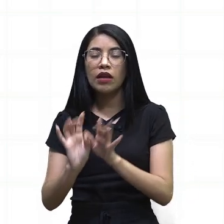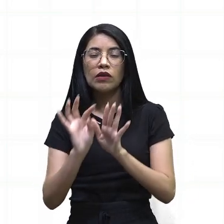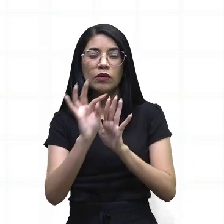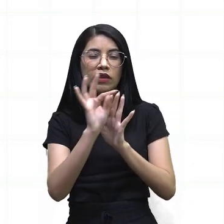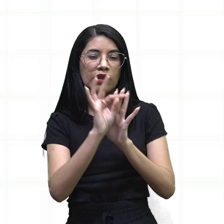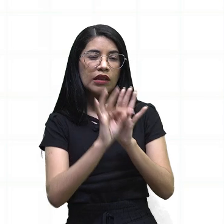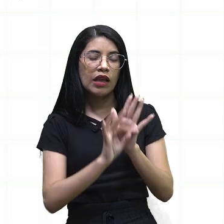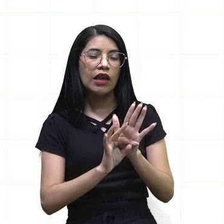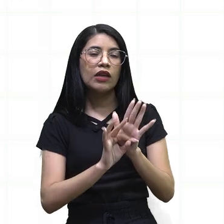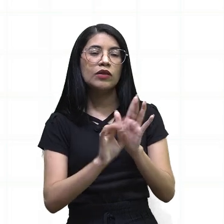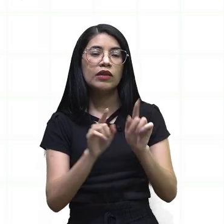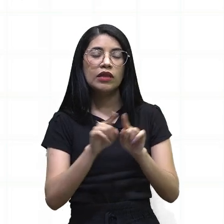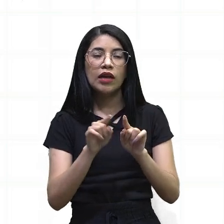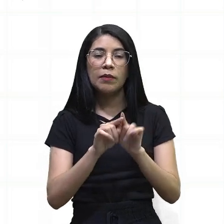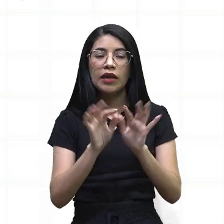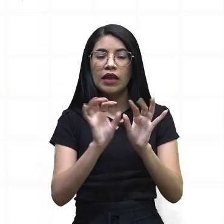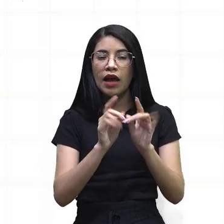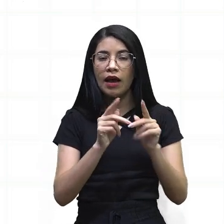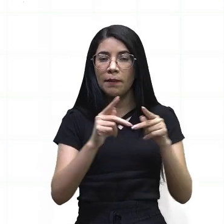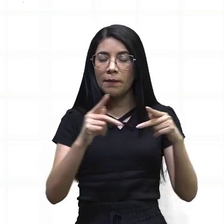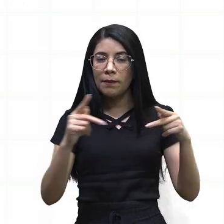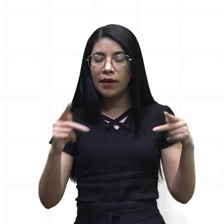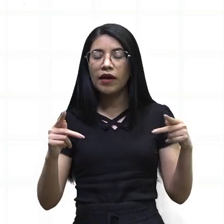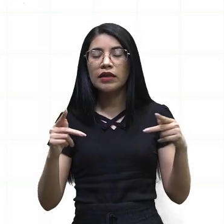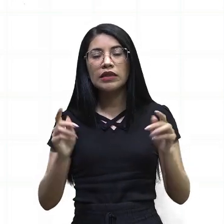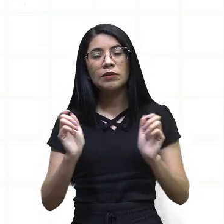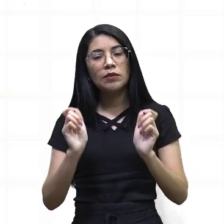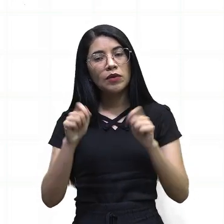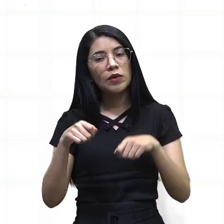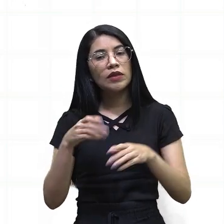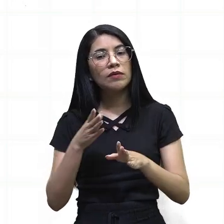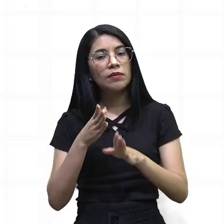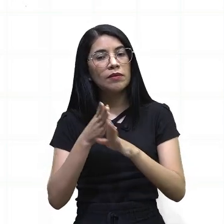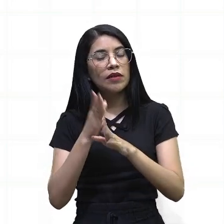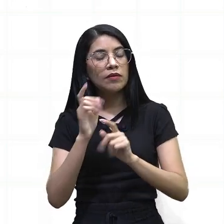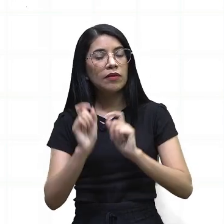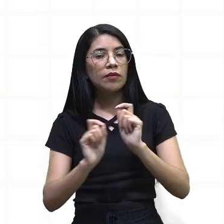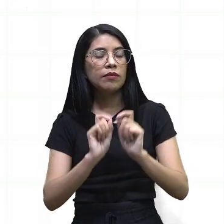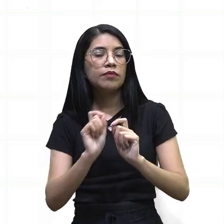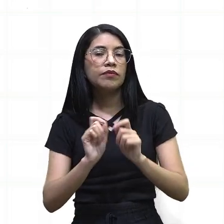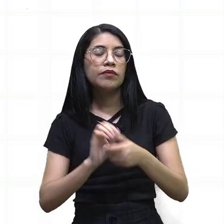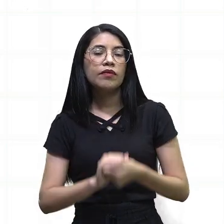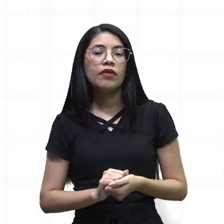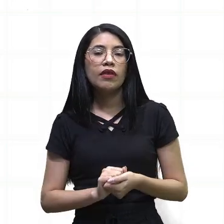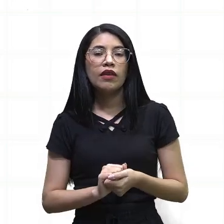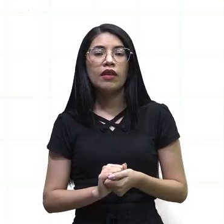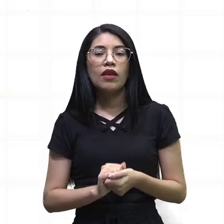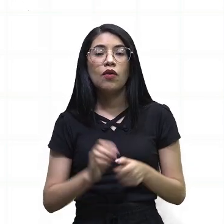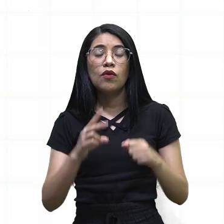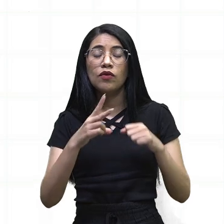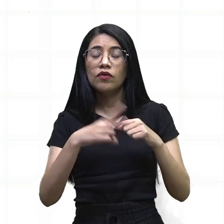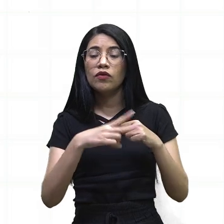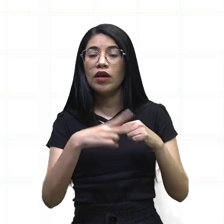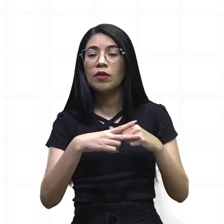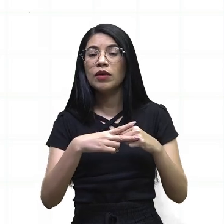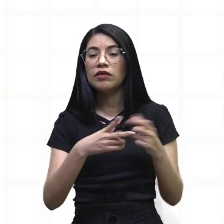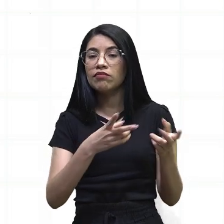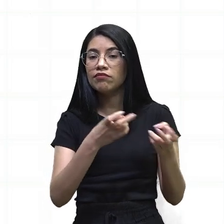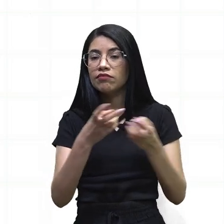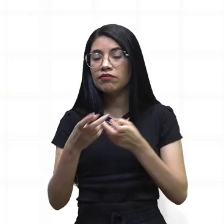contexto desse pequeno enunciado aqui, a gente consegue identificar através do verbo que